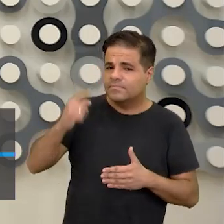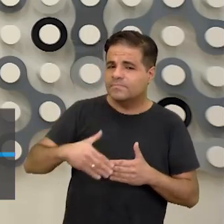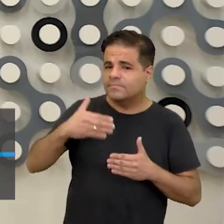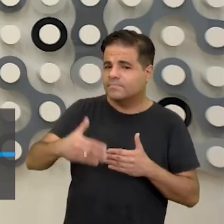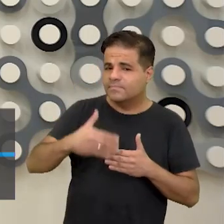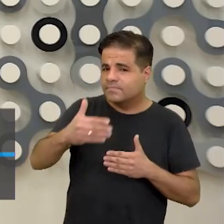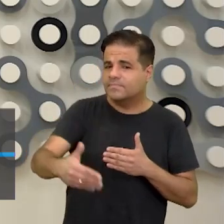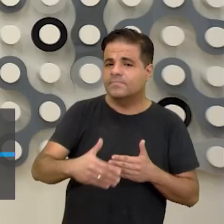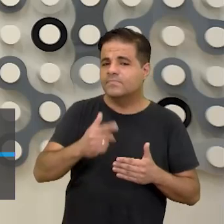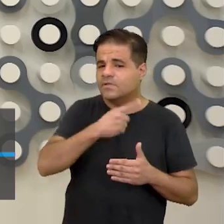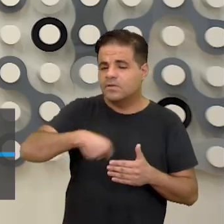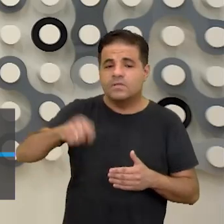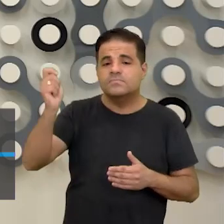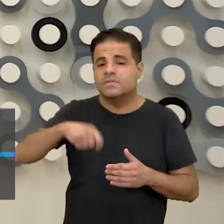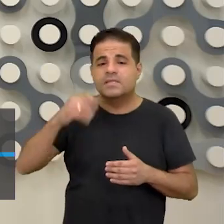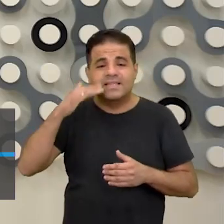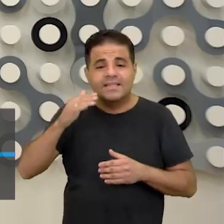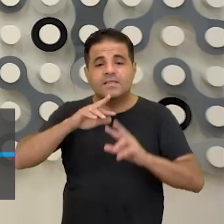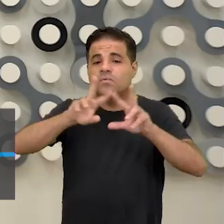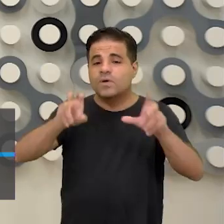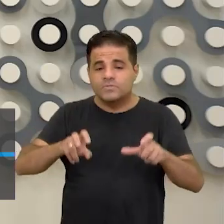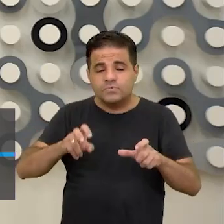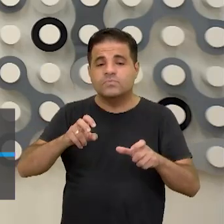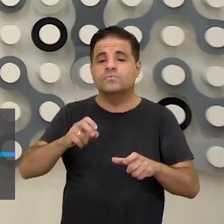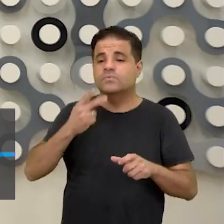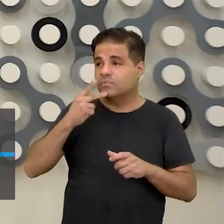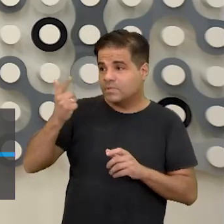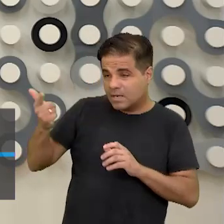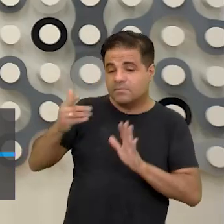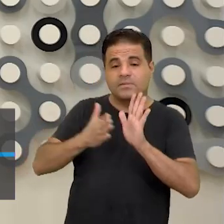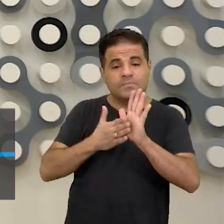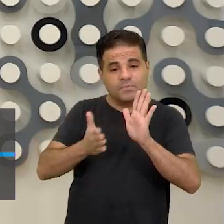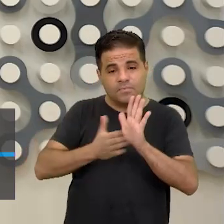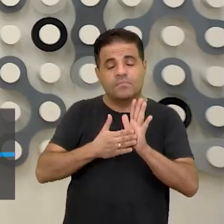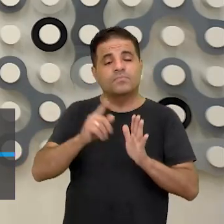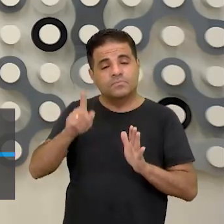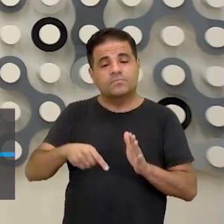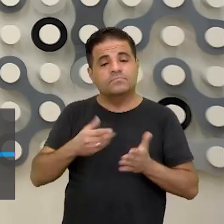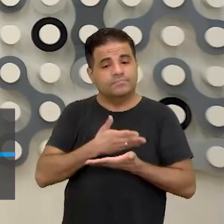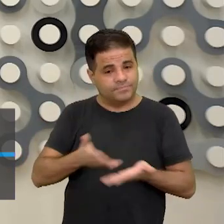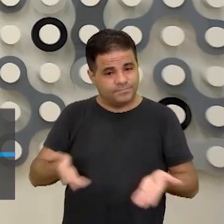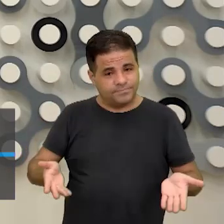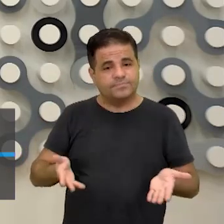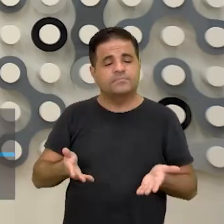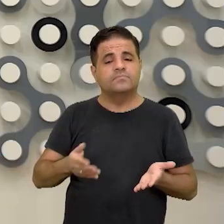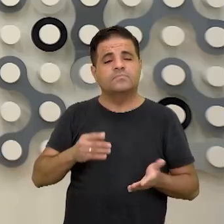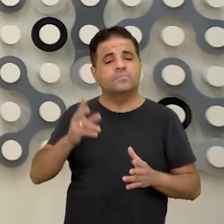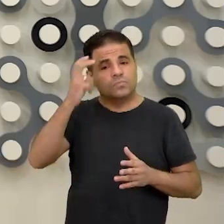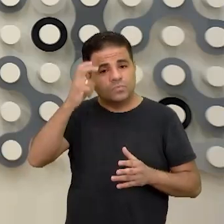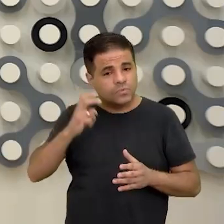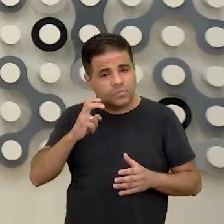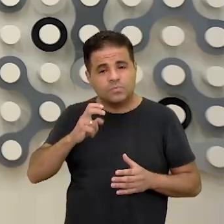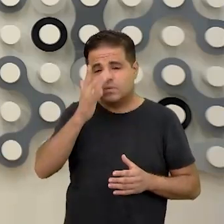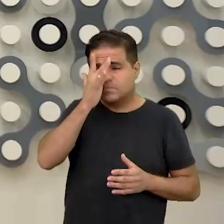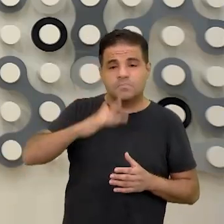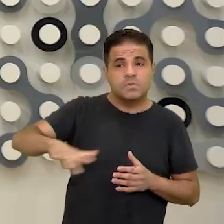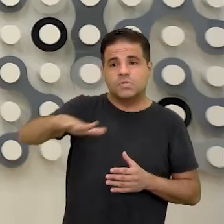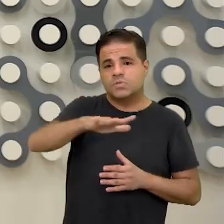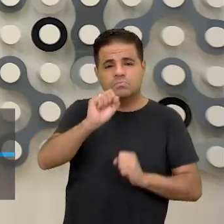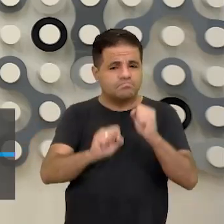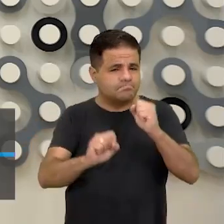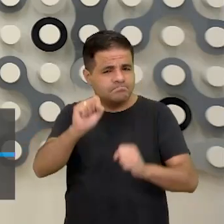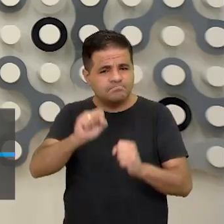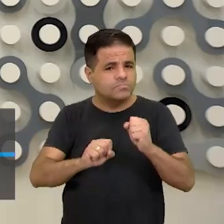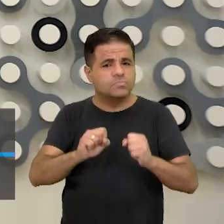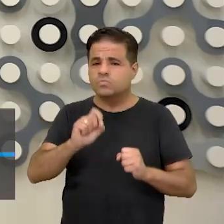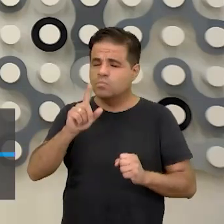considero fundamental para a gente entender esse assunto que a Jennifer está propondo, que é a seguinte: cultura de massas não é sinônimo